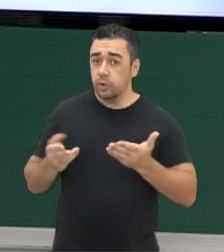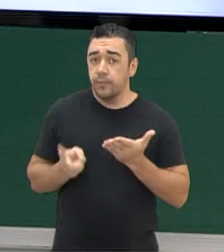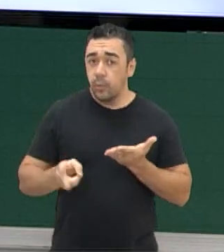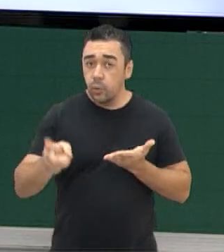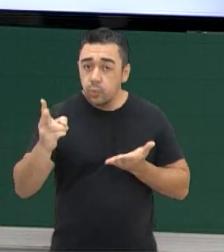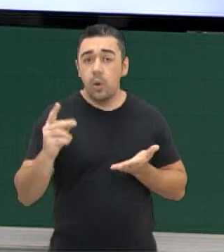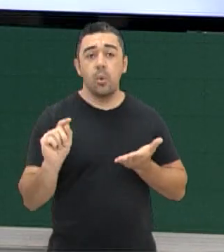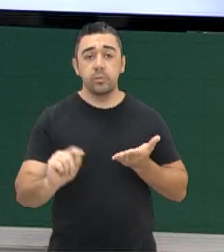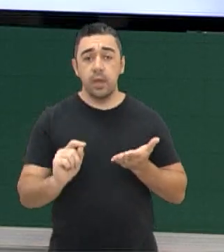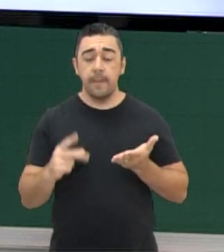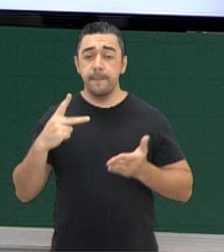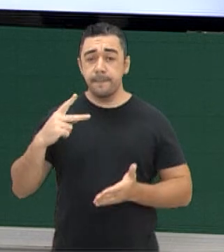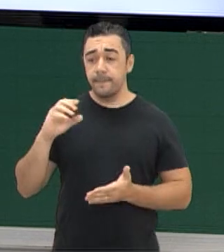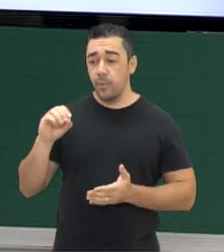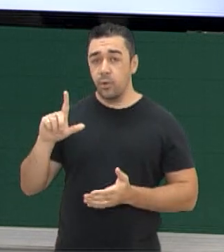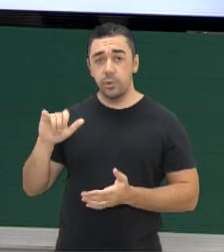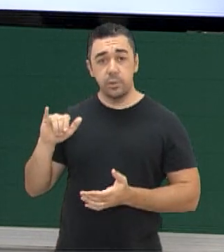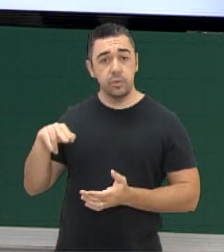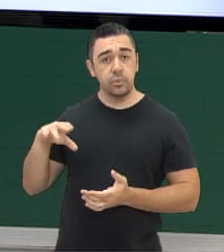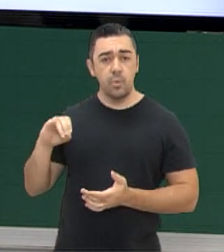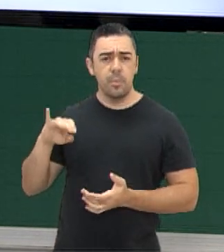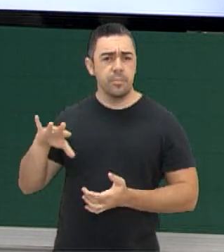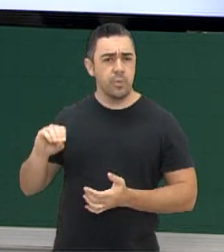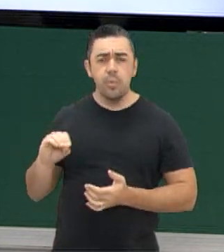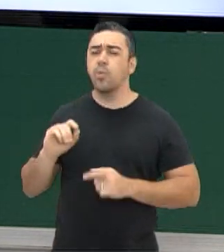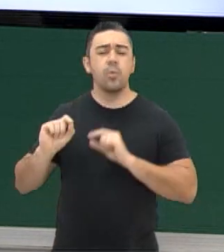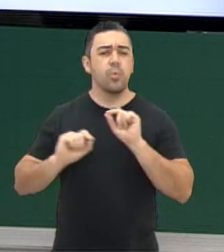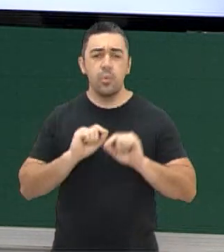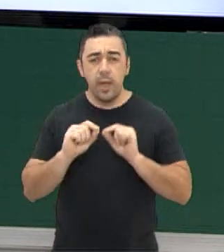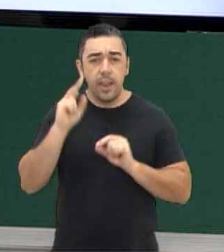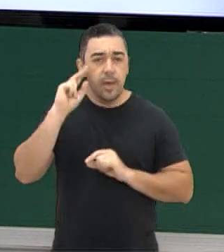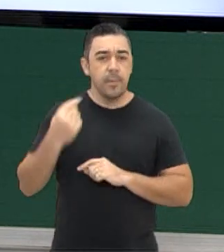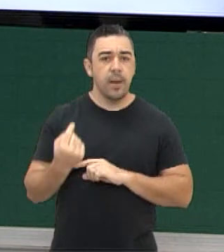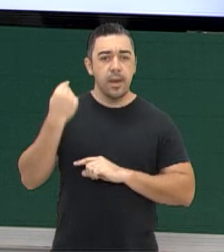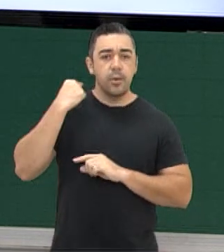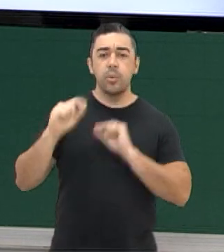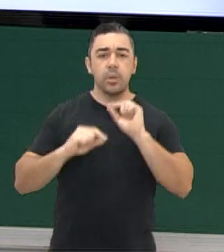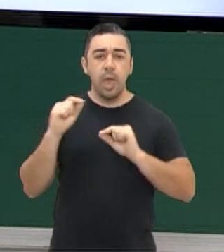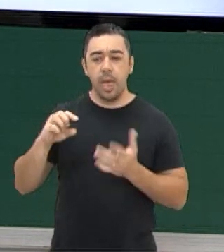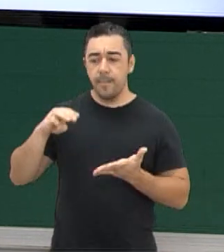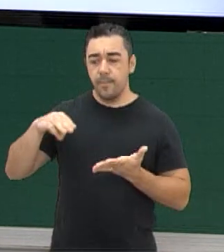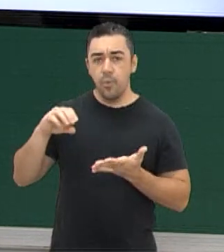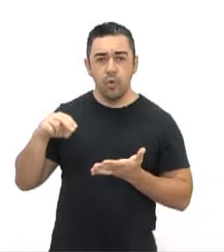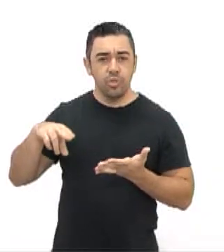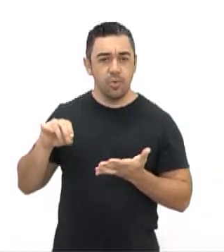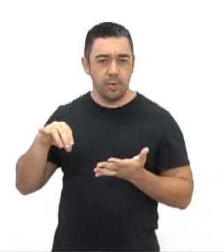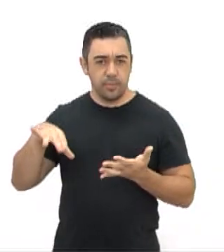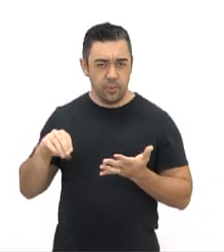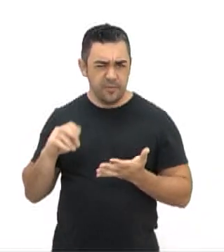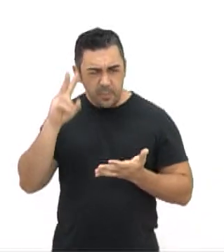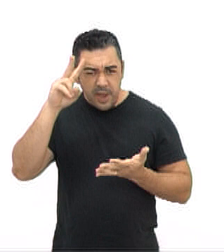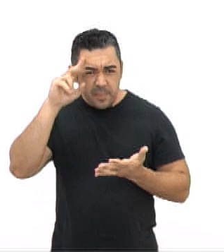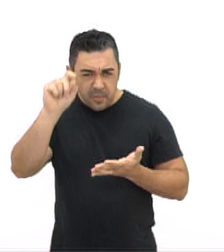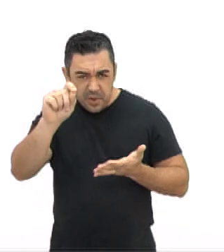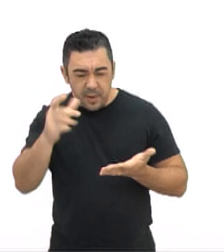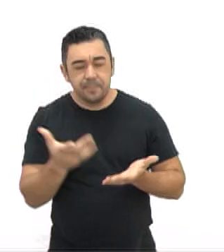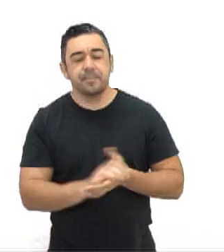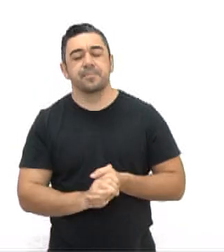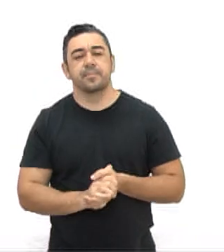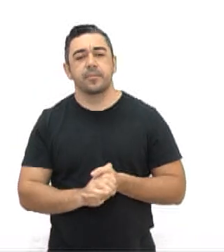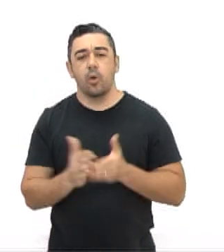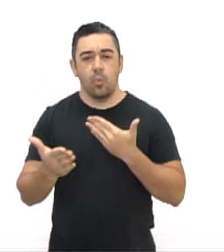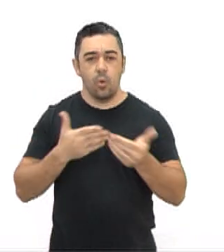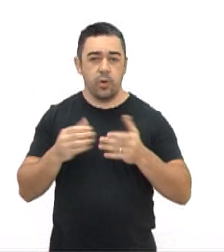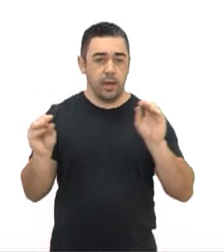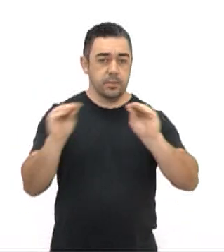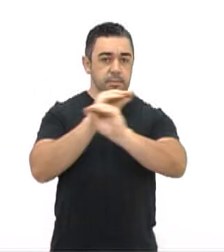tem como falar dos polinômios sem fazer uma recordação dos monômios. Então, vamos lembrar? Qualquer adição algébrica